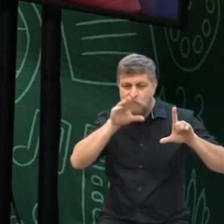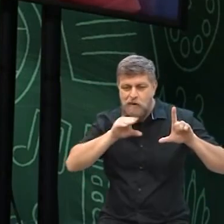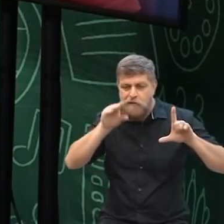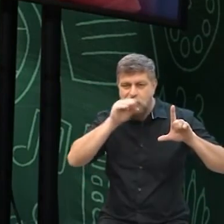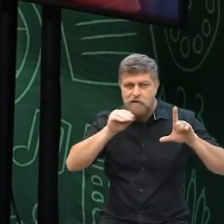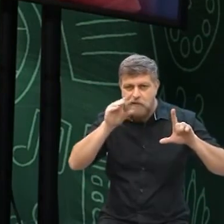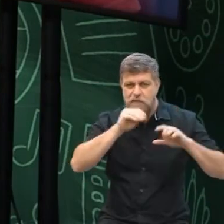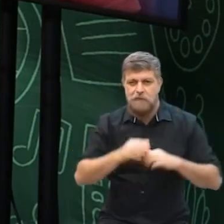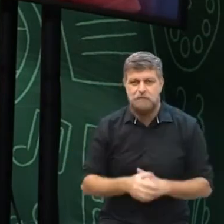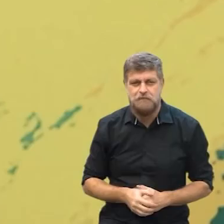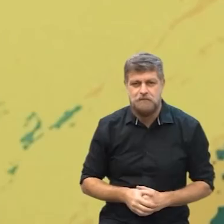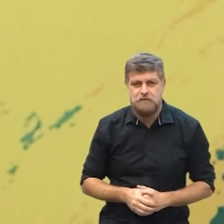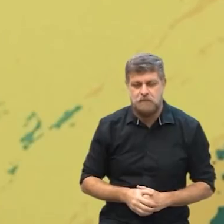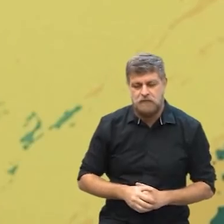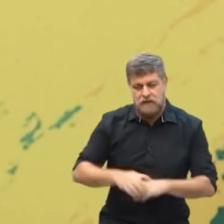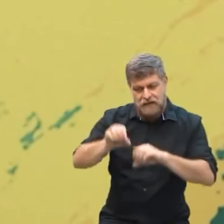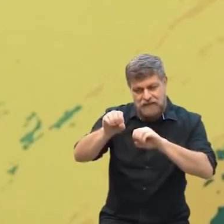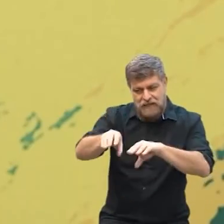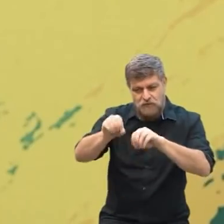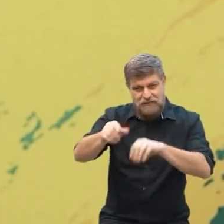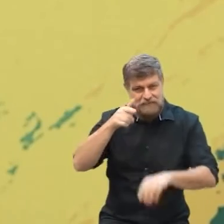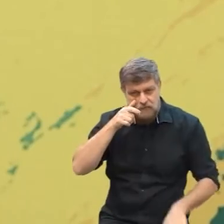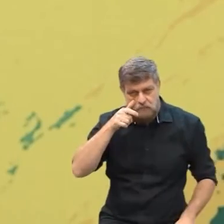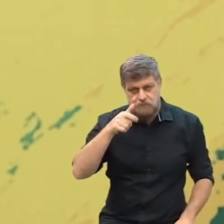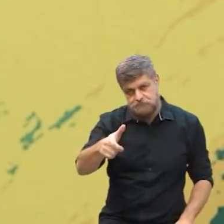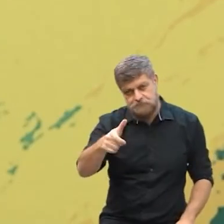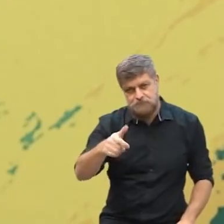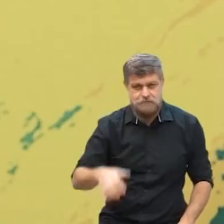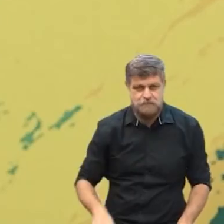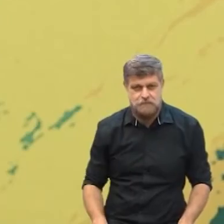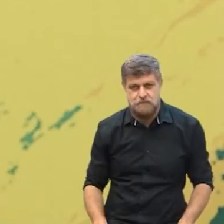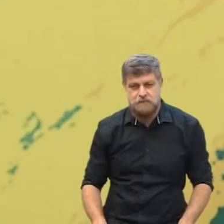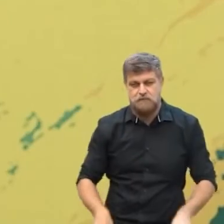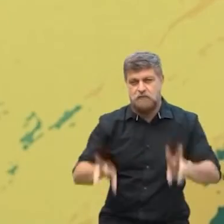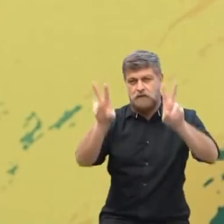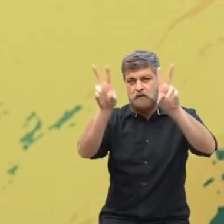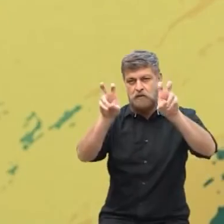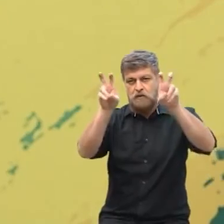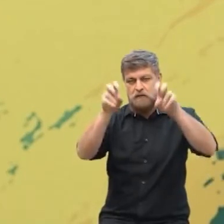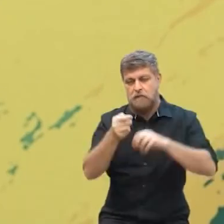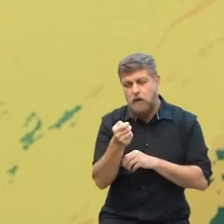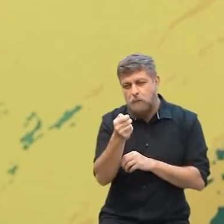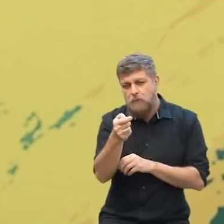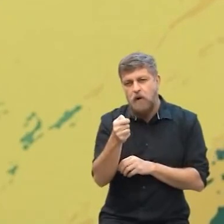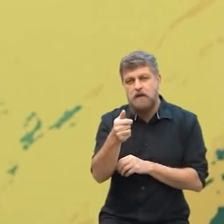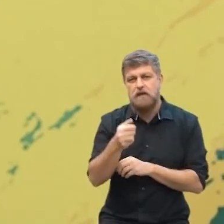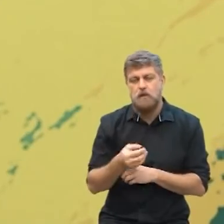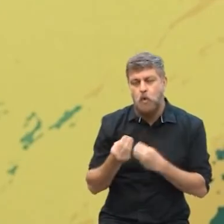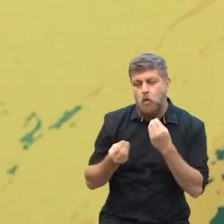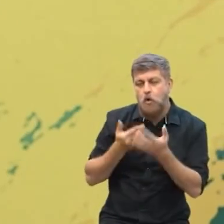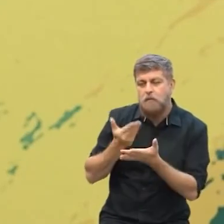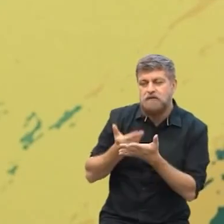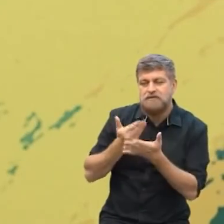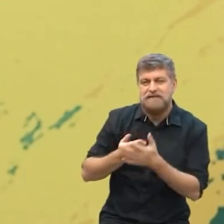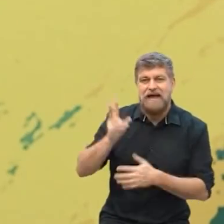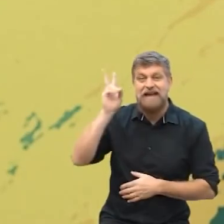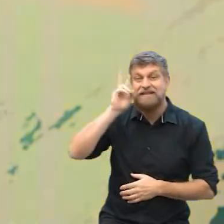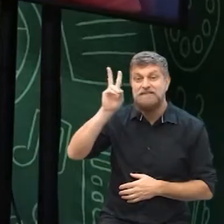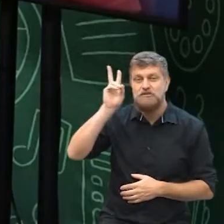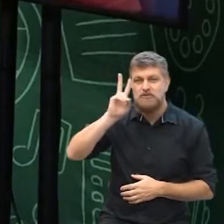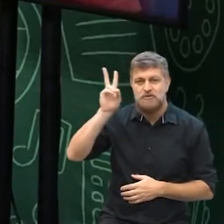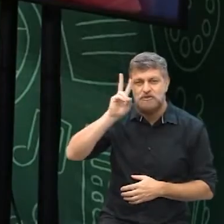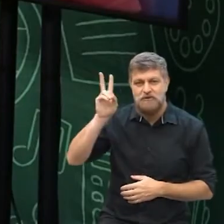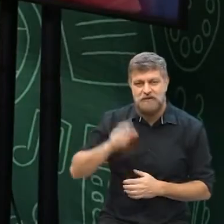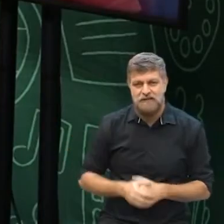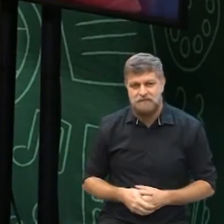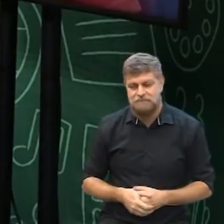nossa reportagem no quadro De Olho na Educação, falando um pouquinho a respeito de história. É